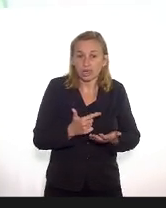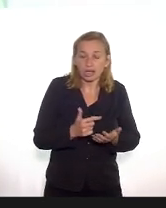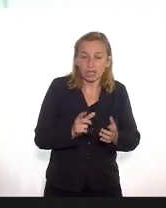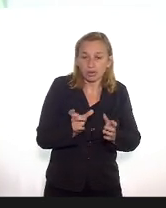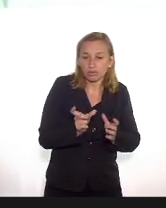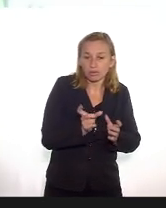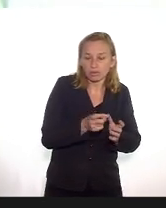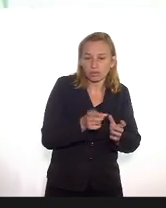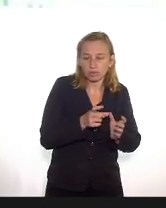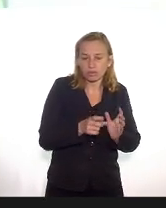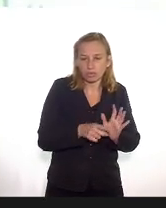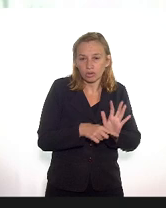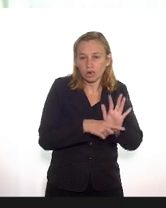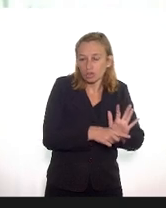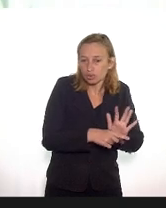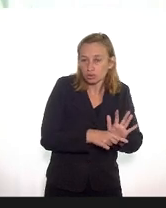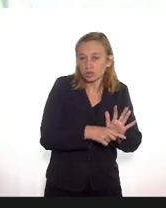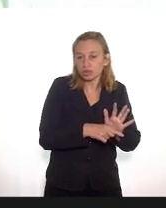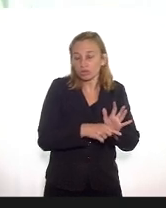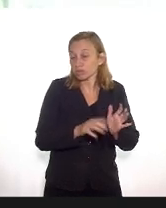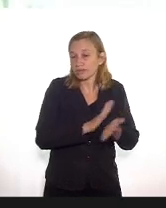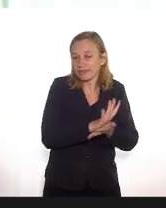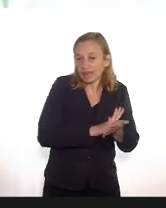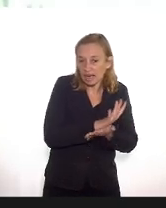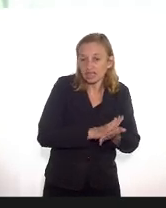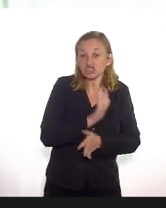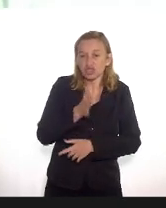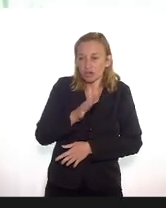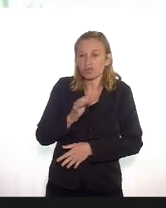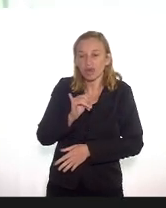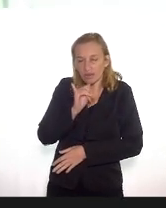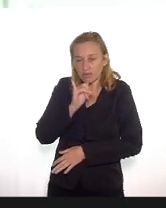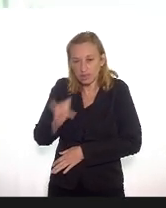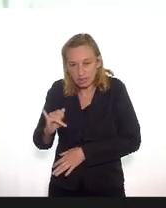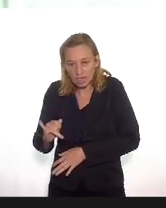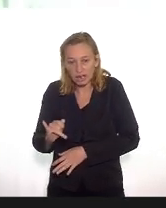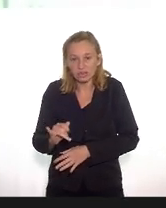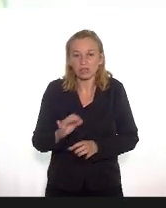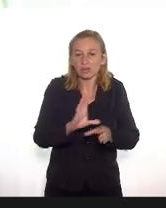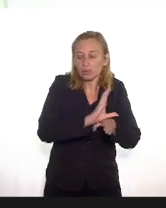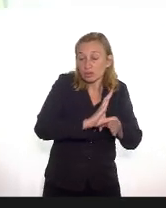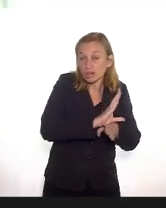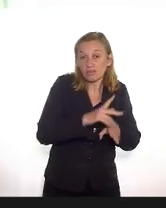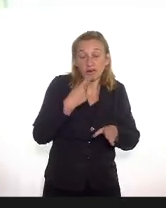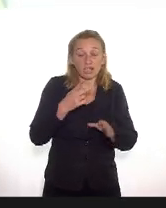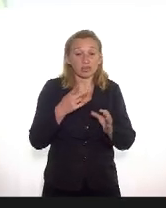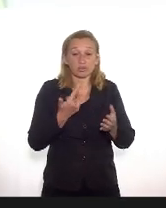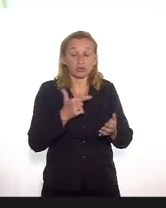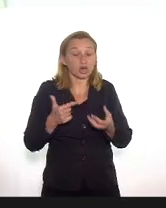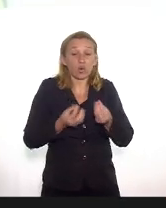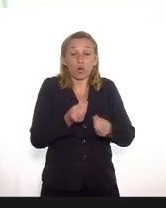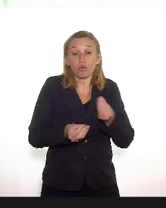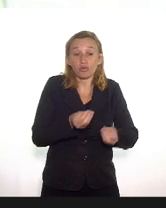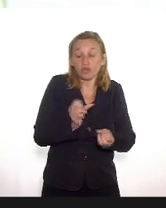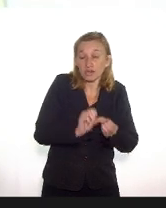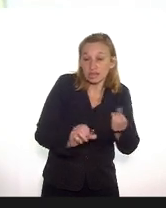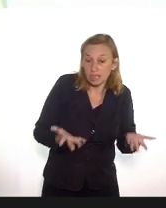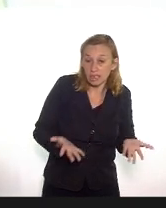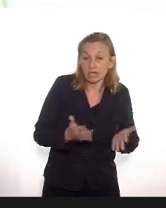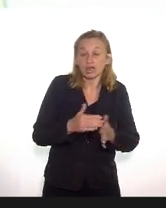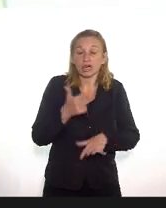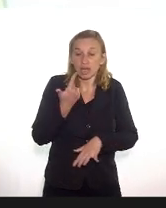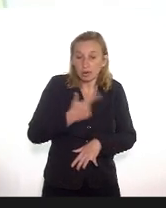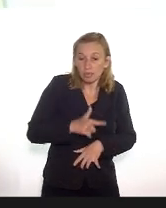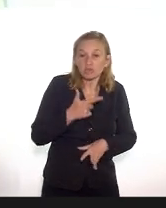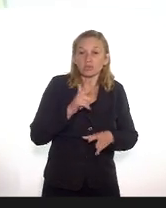esse tema já foi enviado para o Conselho de Recuperação Fiscal, o Conselho disse que não tem como fazer por causa do regime de recuperação fiscal, só que, repito, há